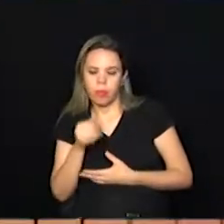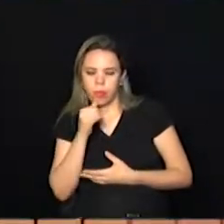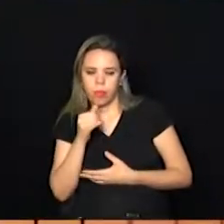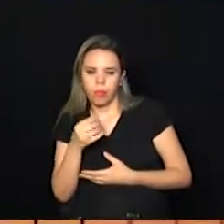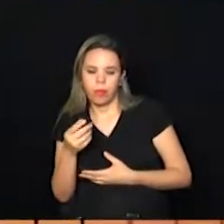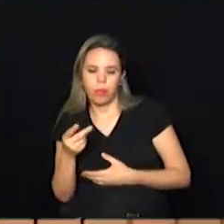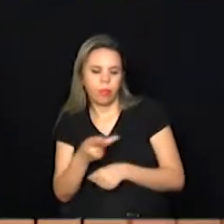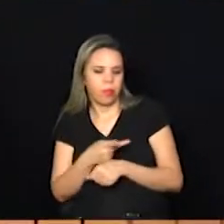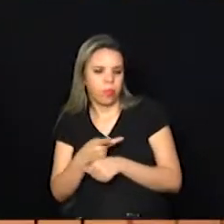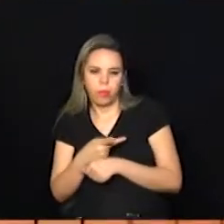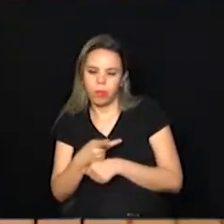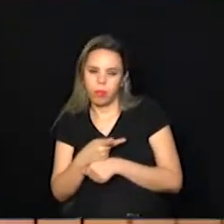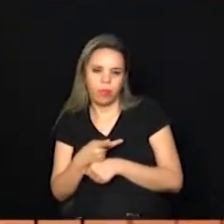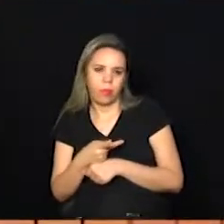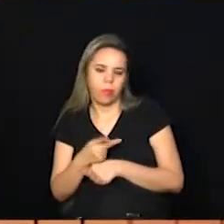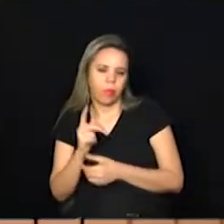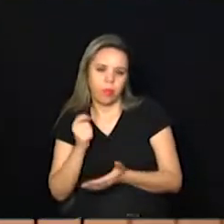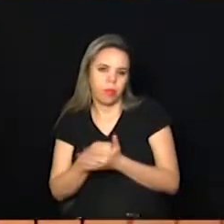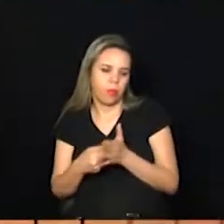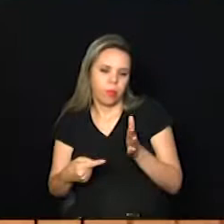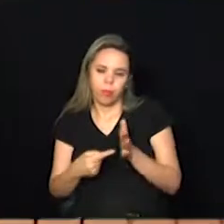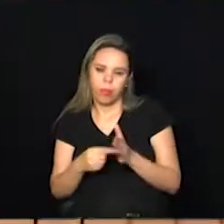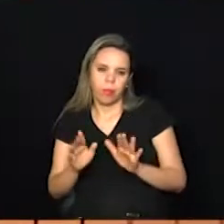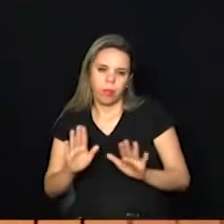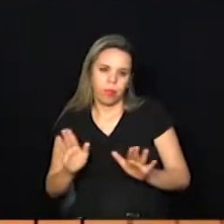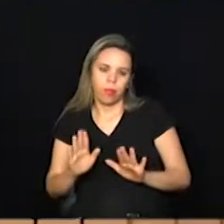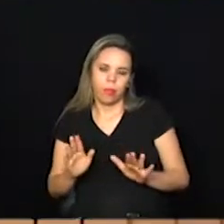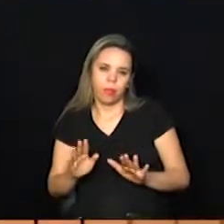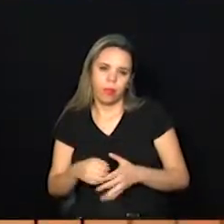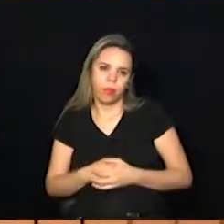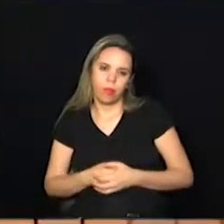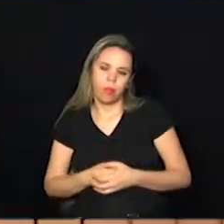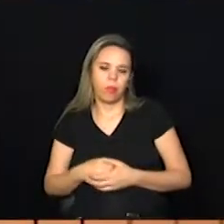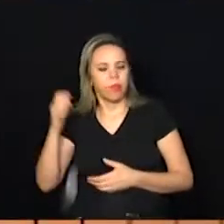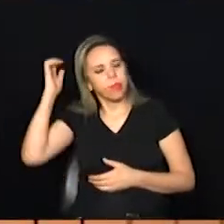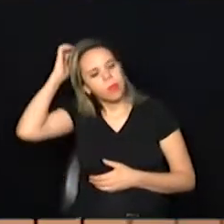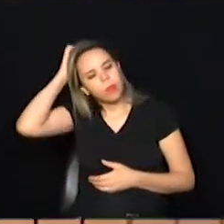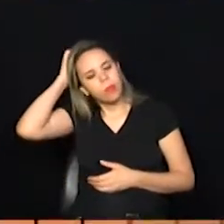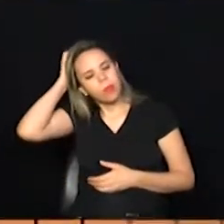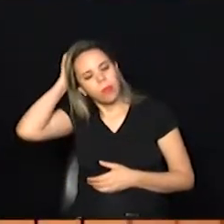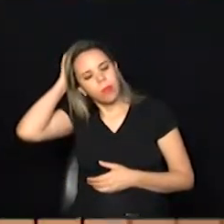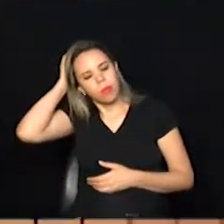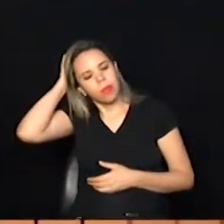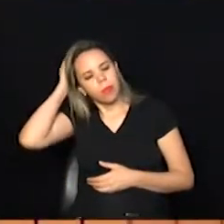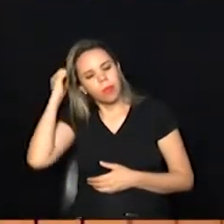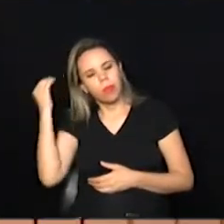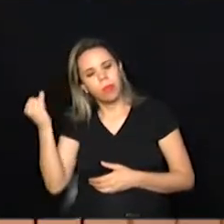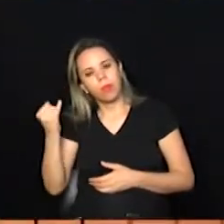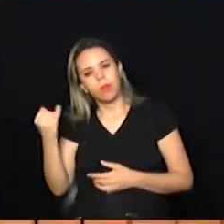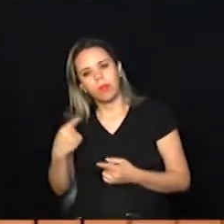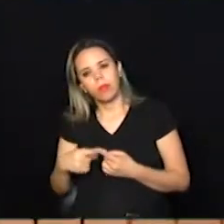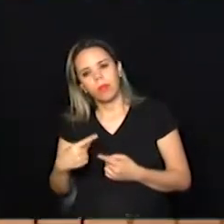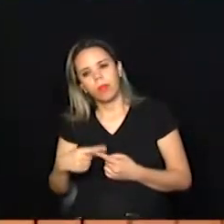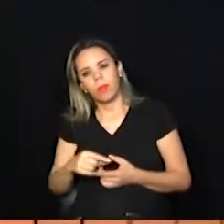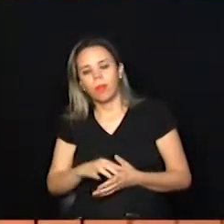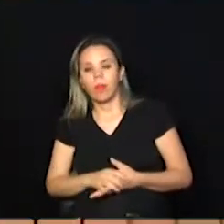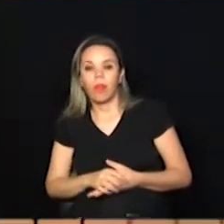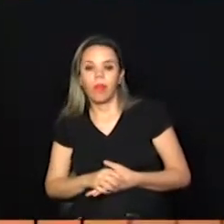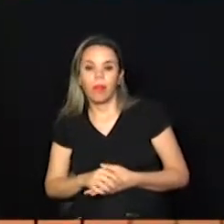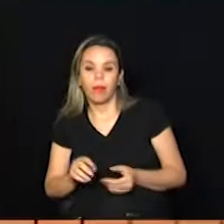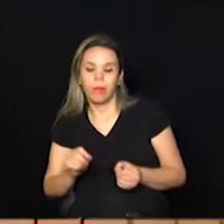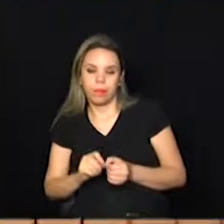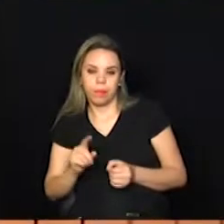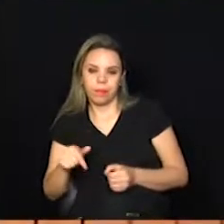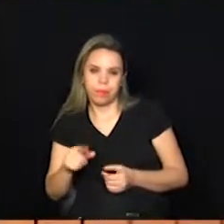não condicionada a fazer uma denúncia. Não está condicionada a fazer uma denúncia. Isso é importante, porque fazer uma denúncia é